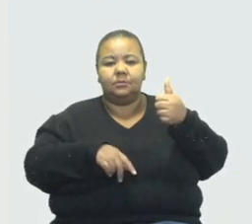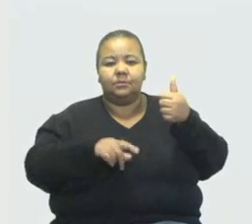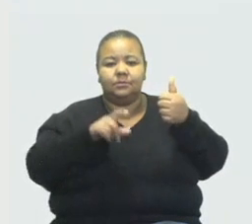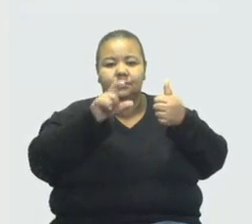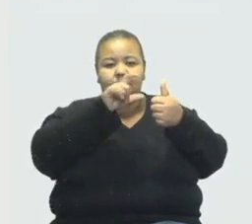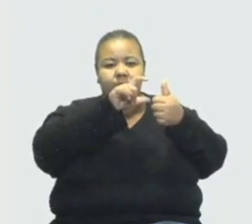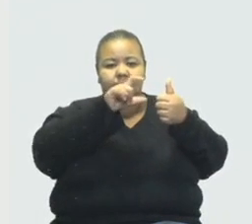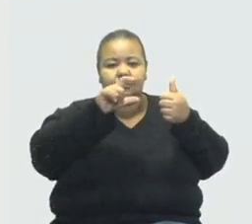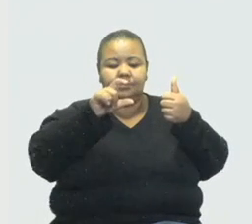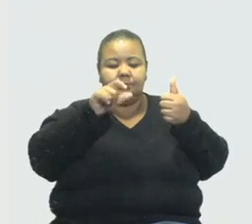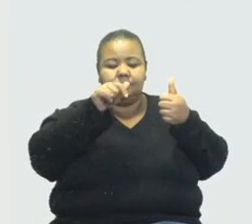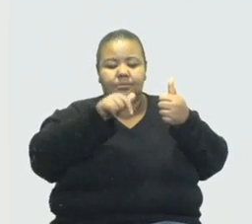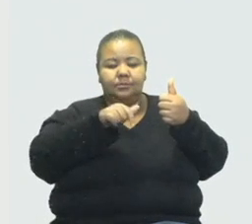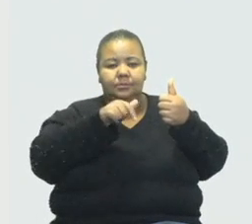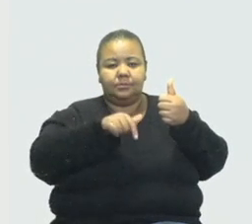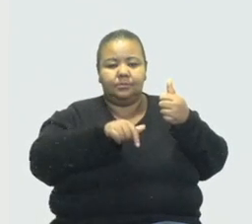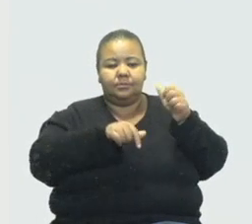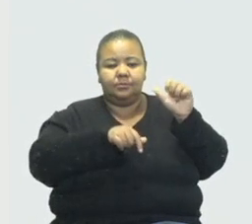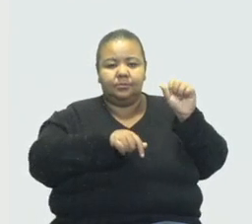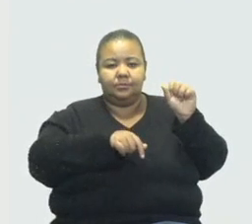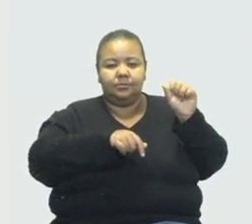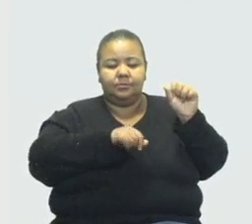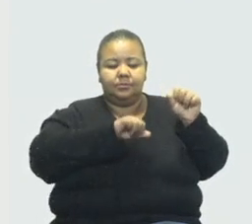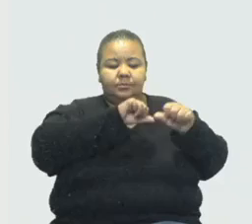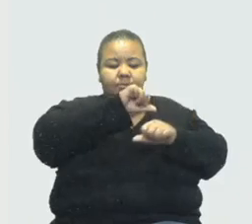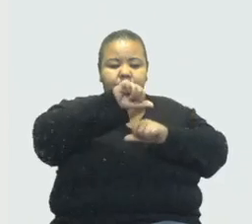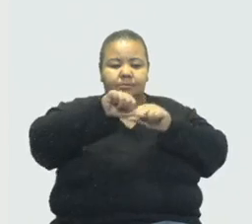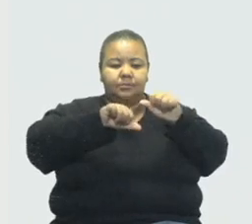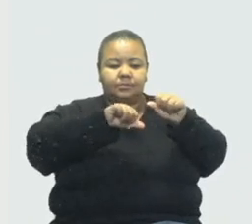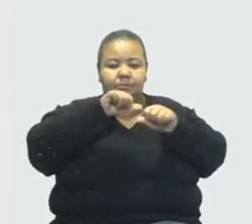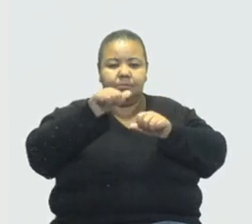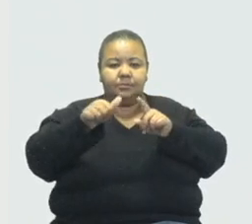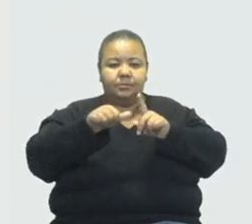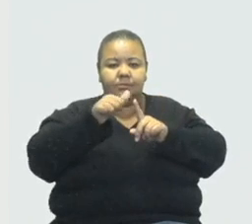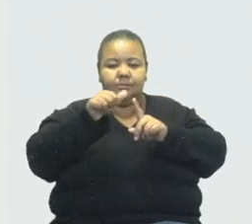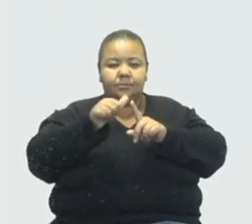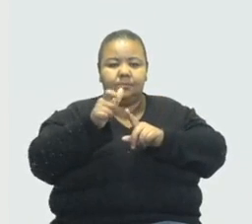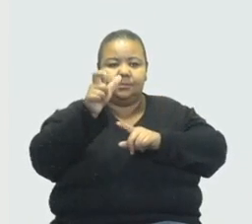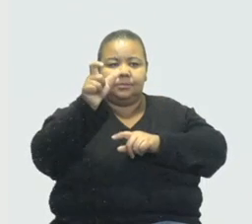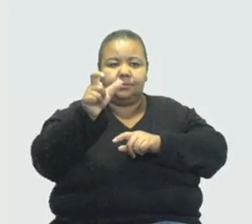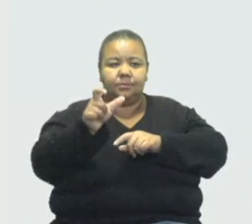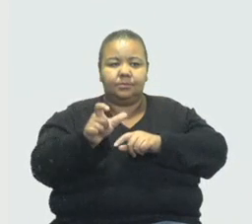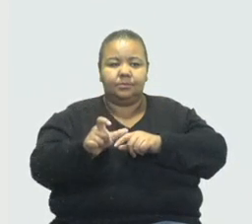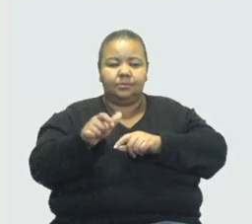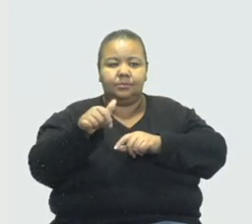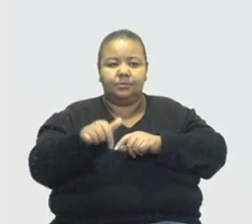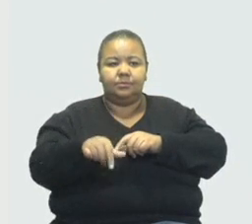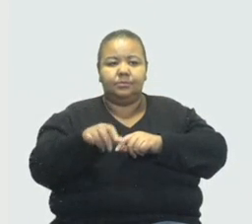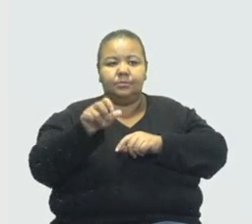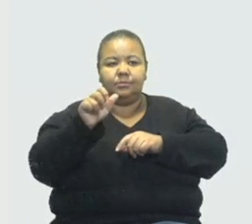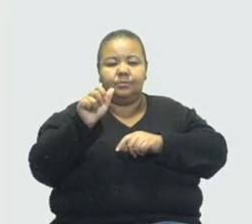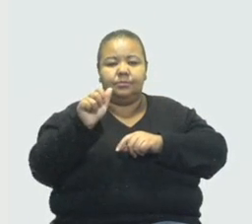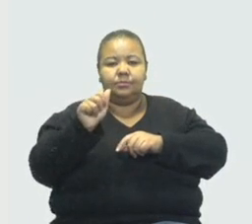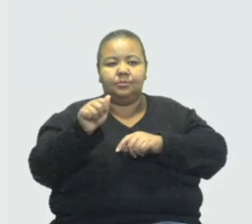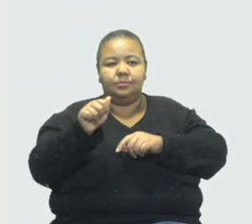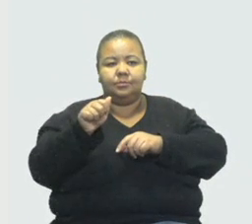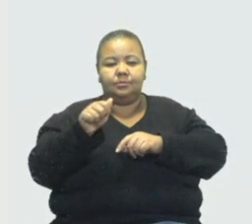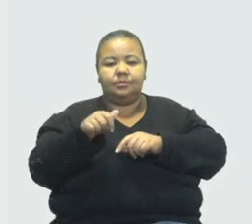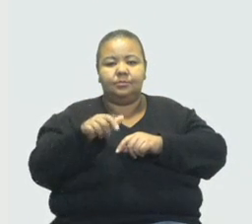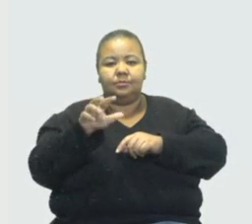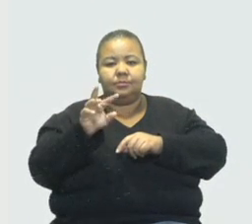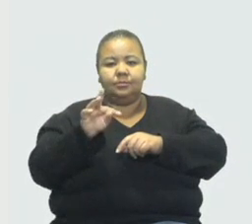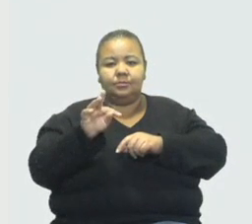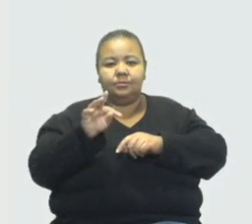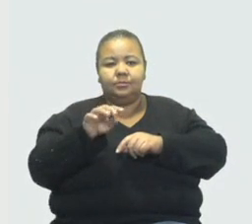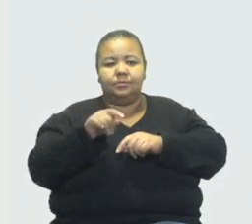linha da minha matriz A vai ser a primeira coluna da minha matriz